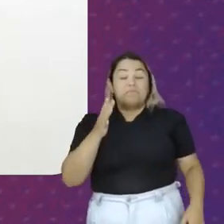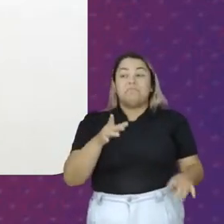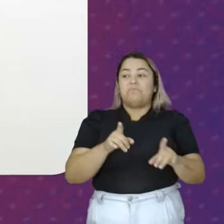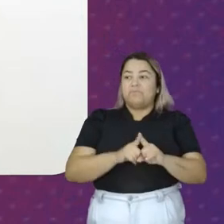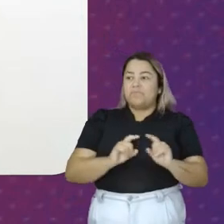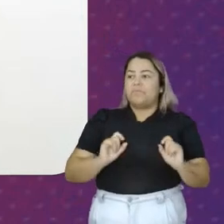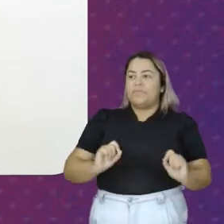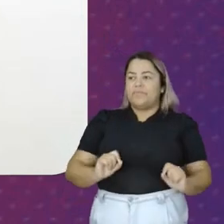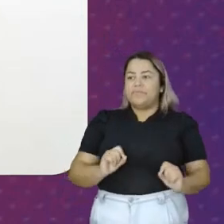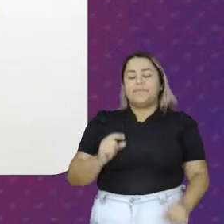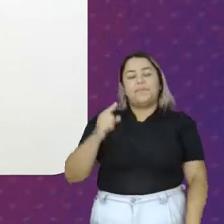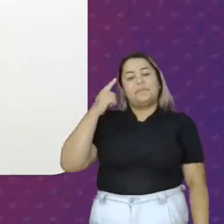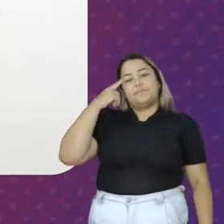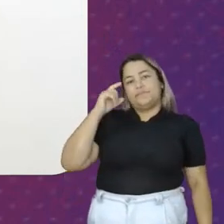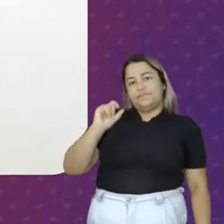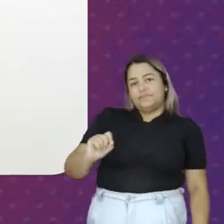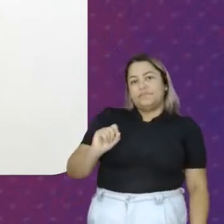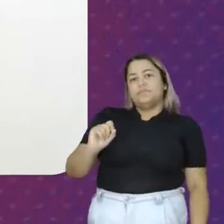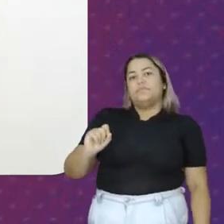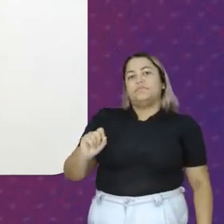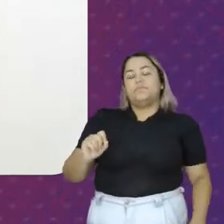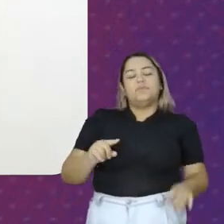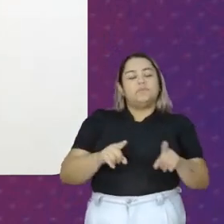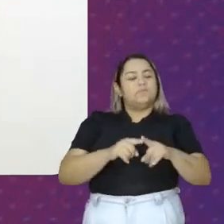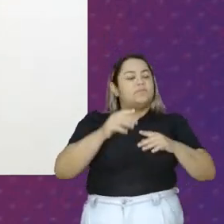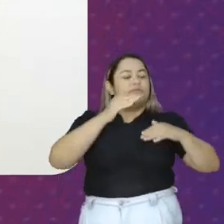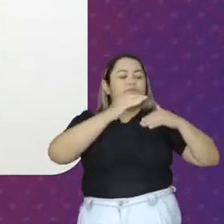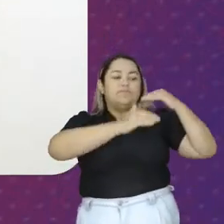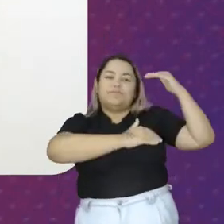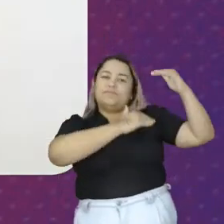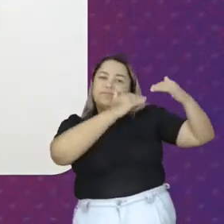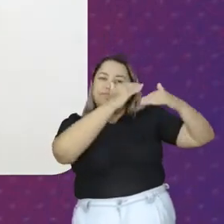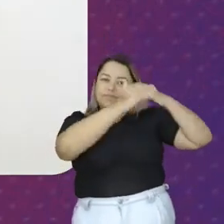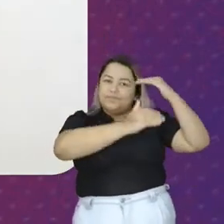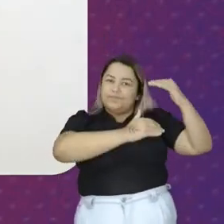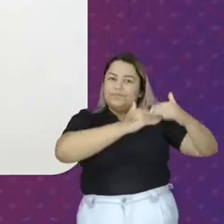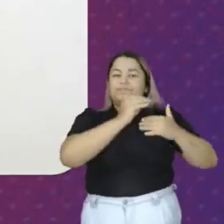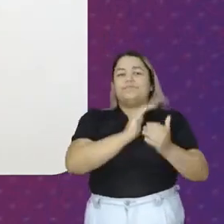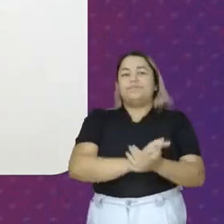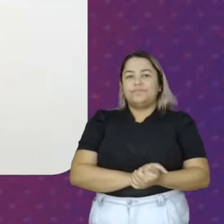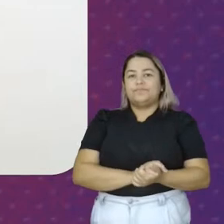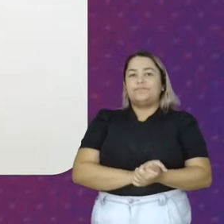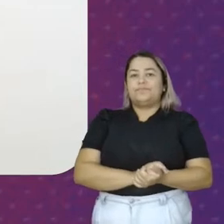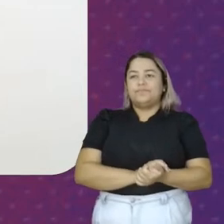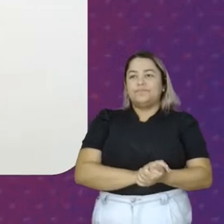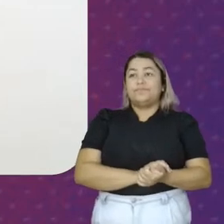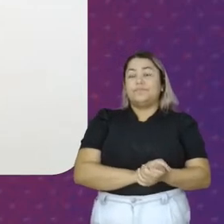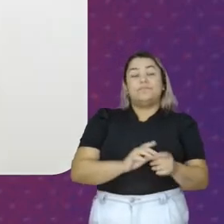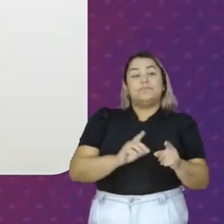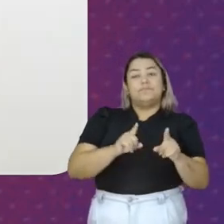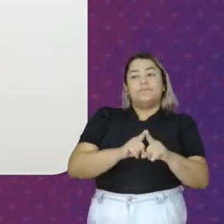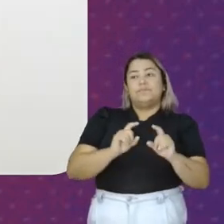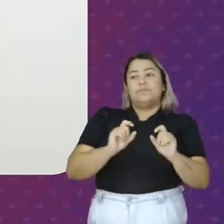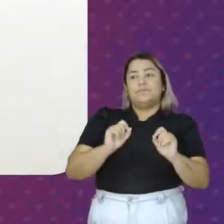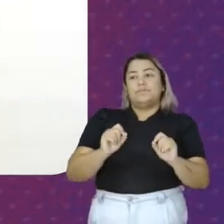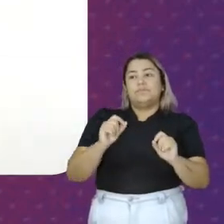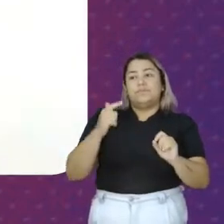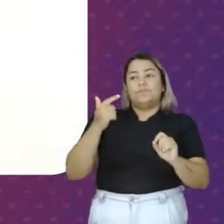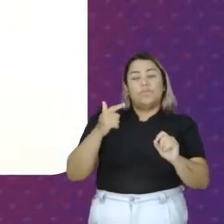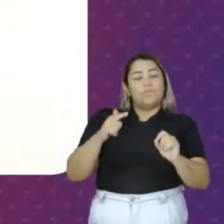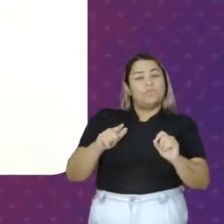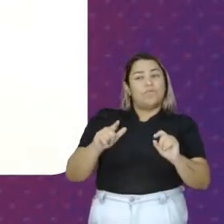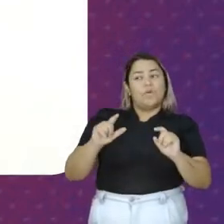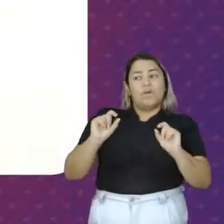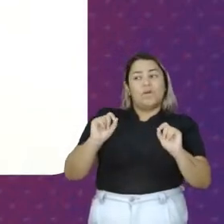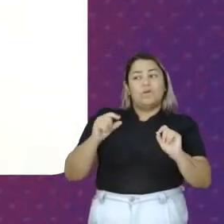arapuca. Pensar que nós estamos desenvolvendo ações inclusivas e no frigir dos ovos